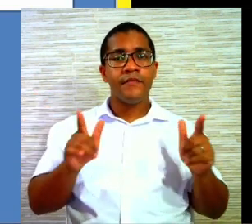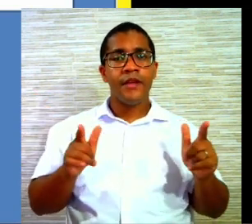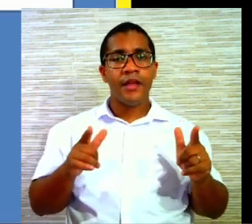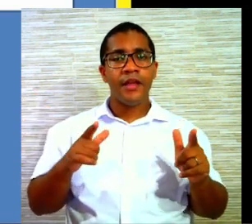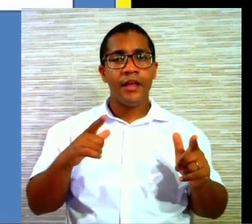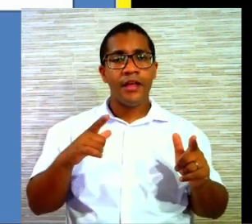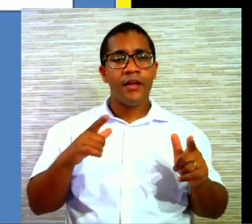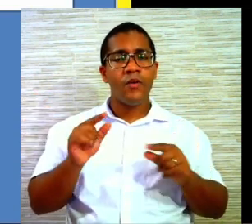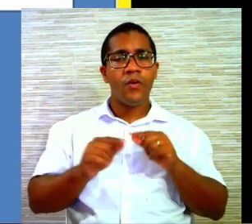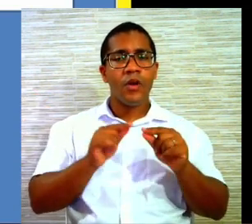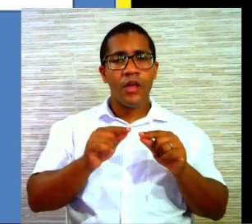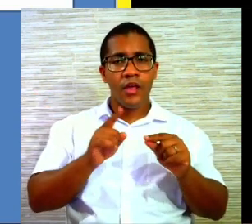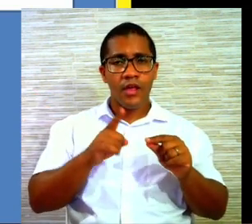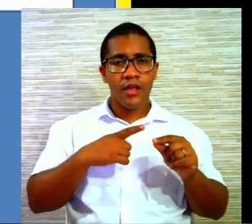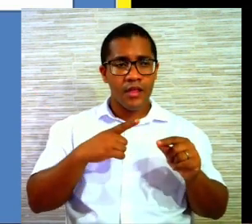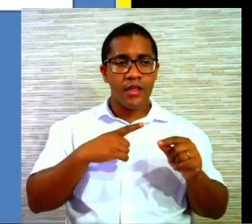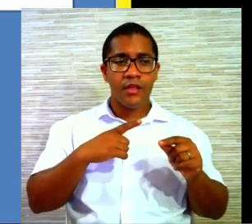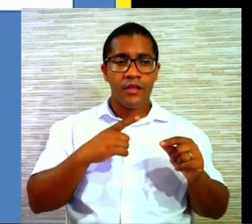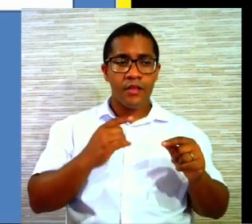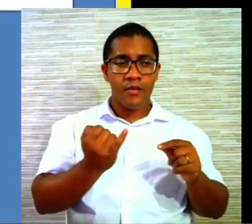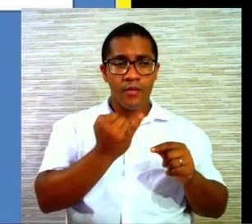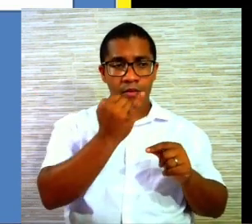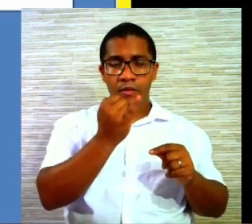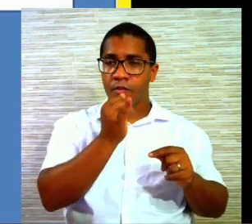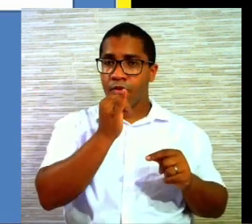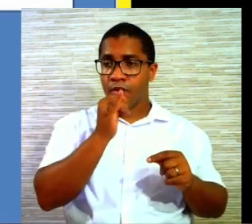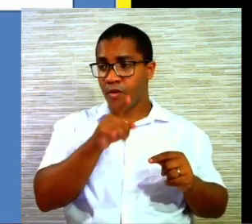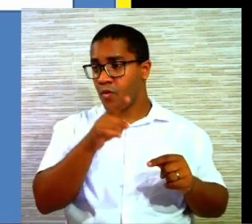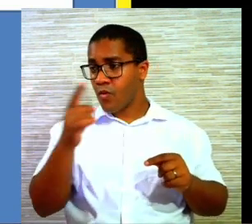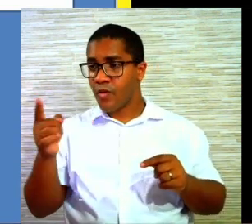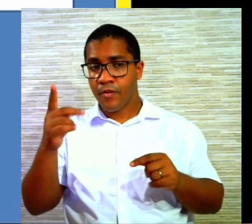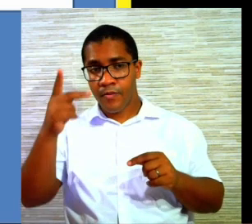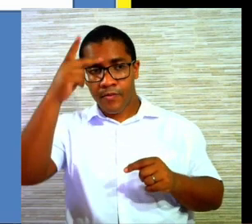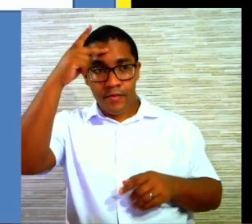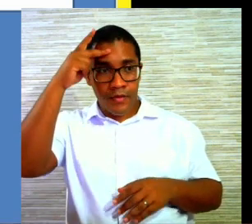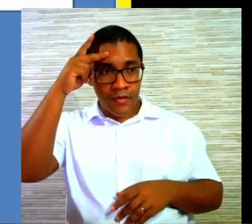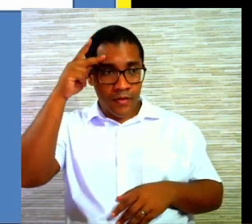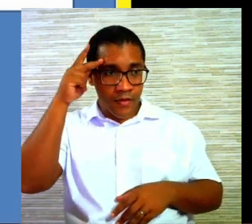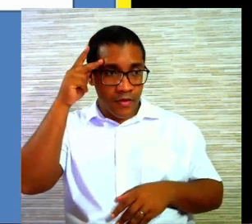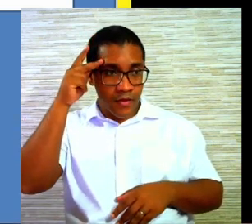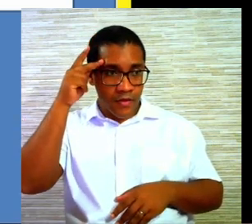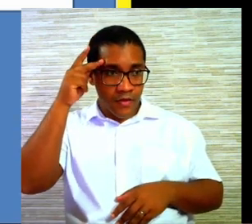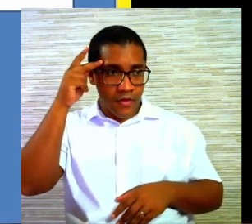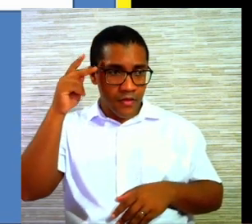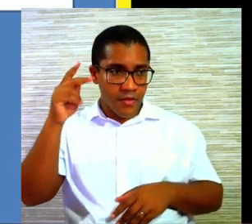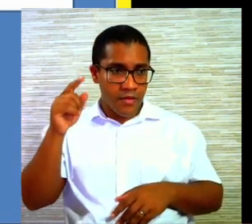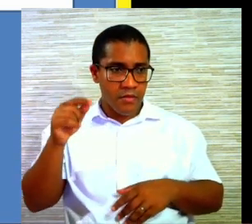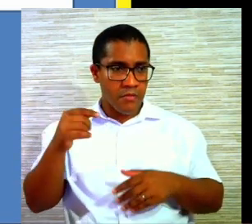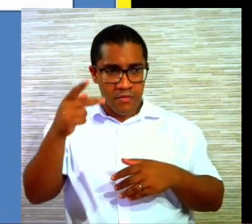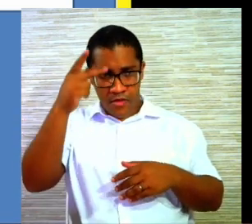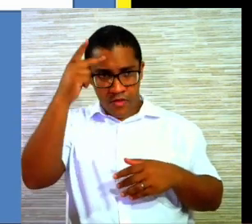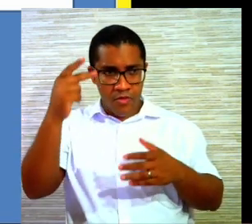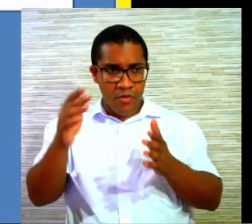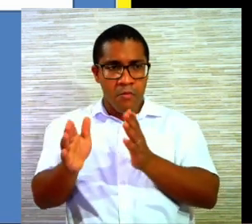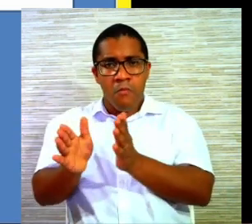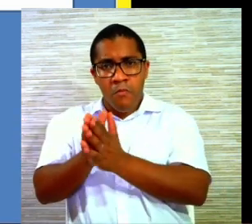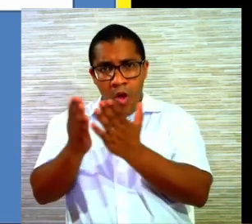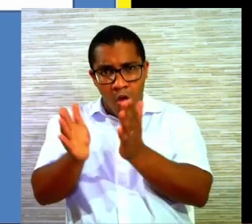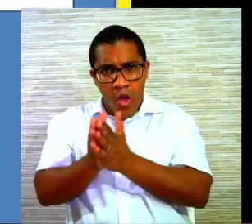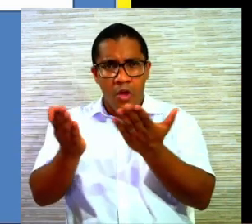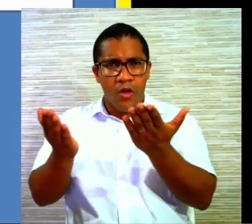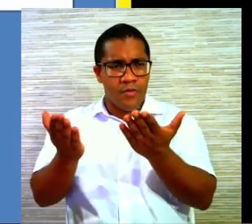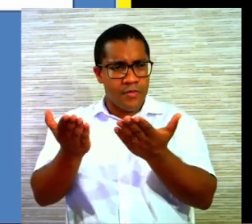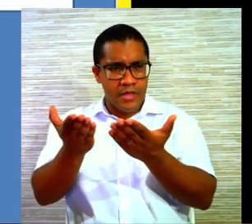para a escravização. Pouco relevante quando pessoas pobres, é isso. Hoje, pouco relevante quando